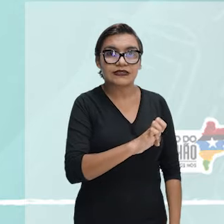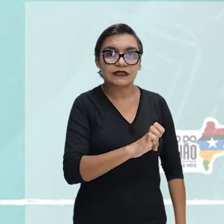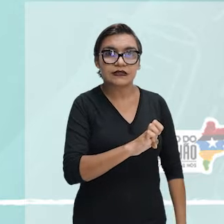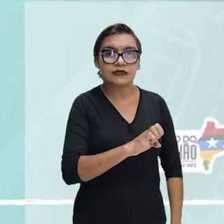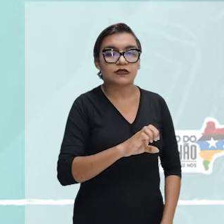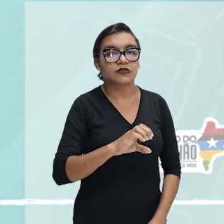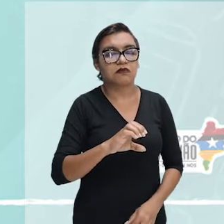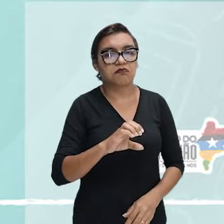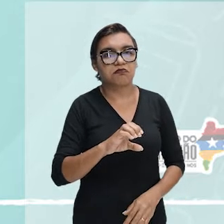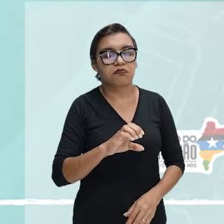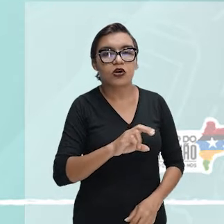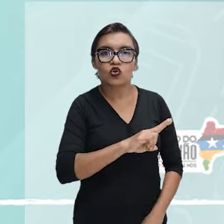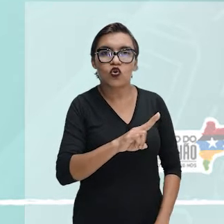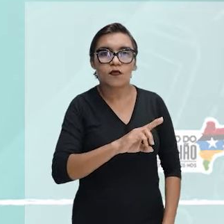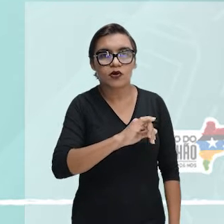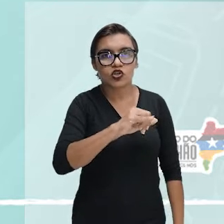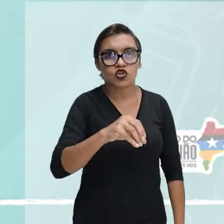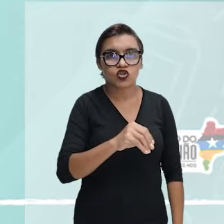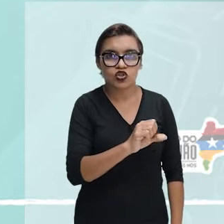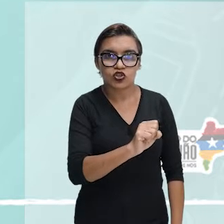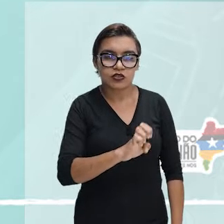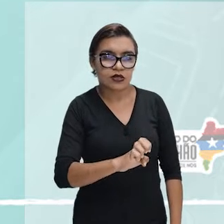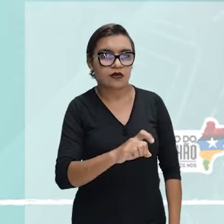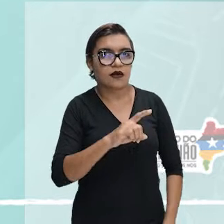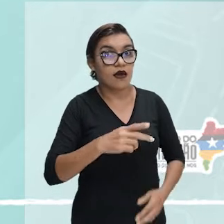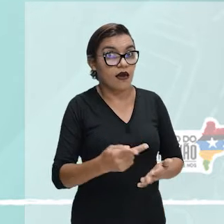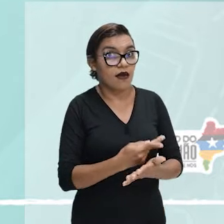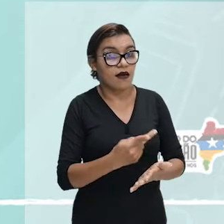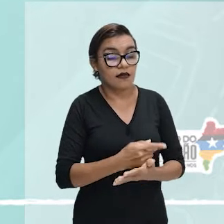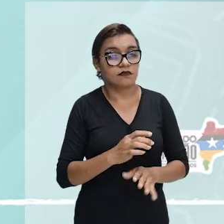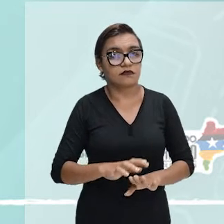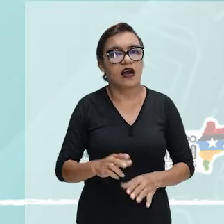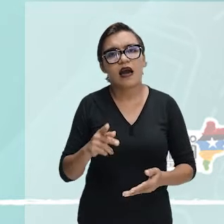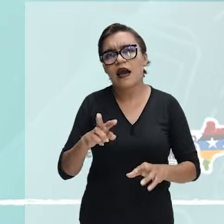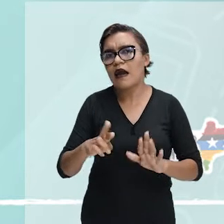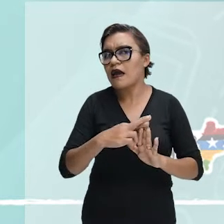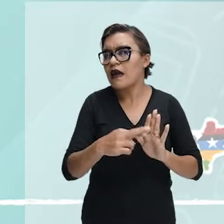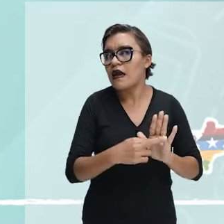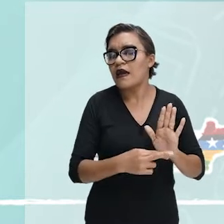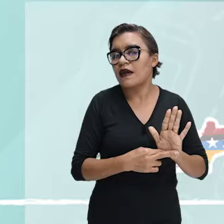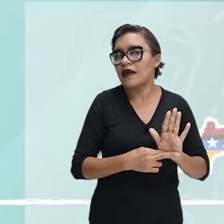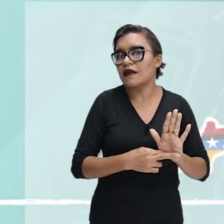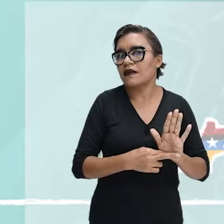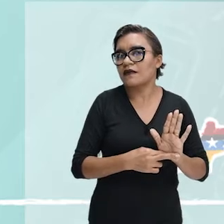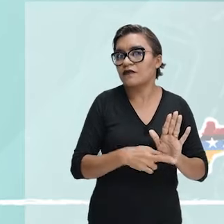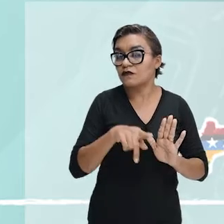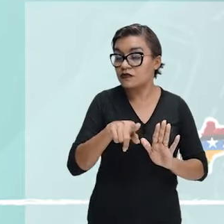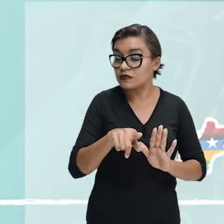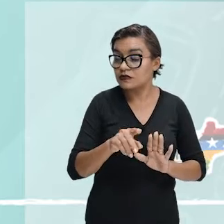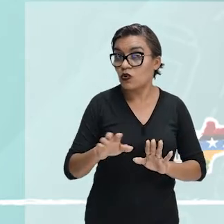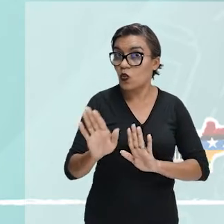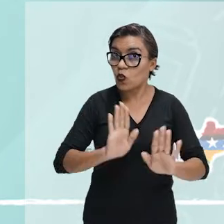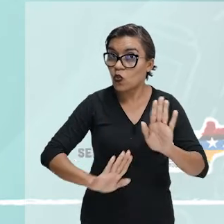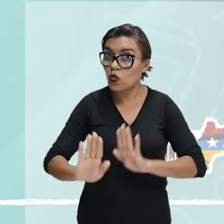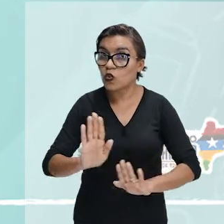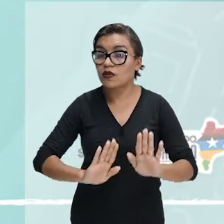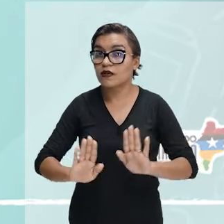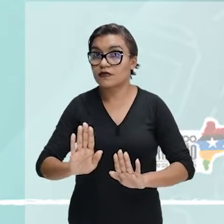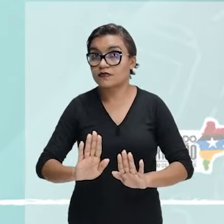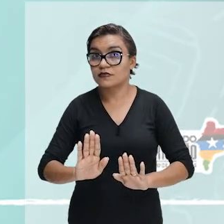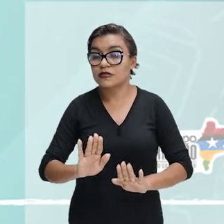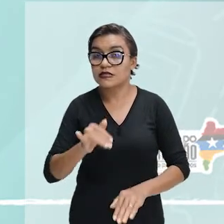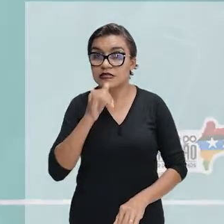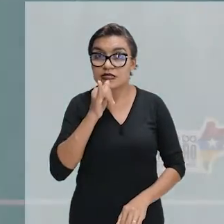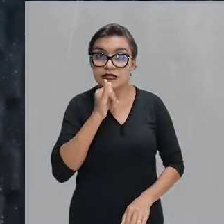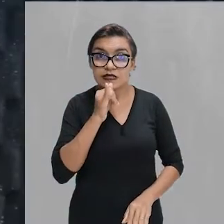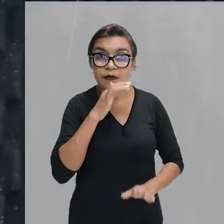José, tá? Então, questões de regra. Ah, professora, mas eu uso muito, mas você está usando a regra errada. De acordo com a regra gramatical da